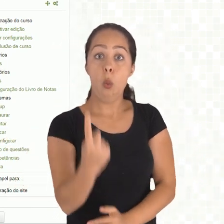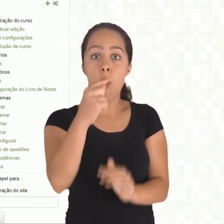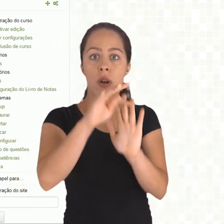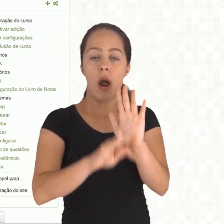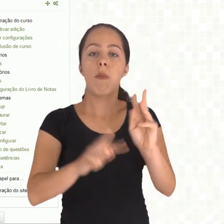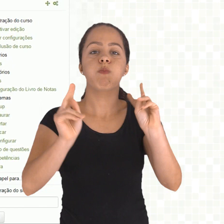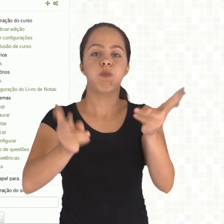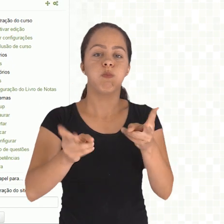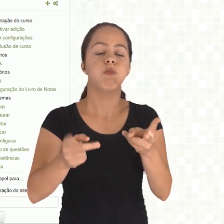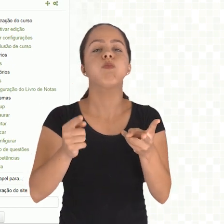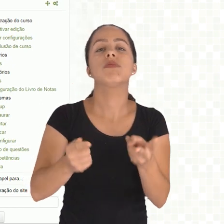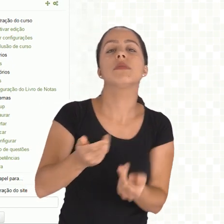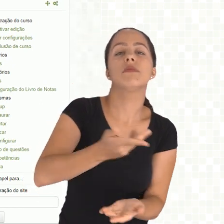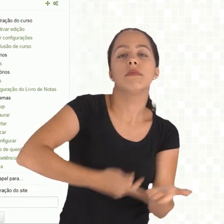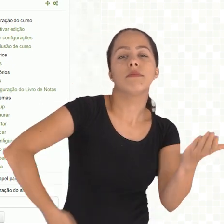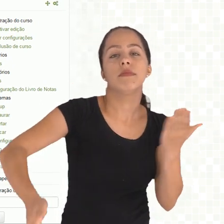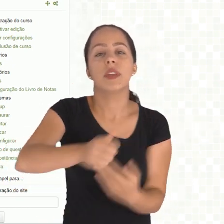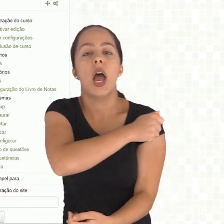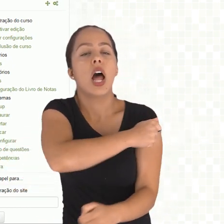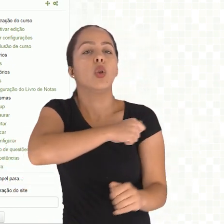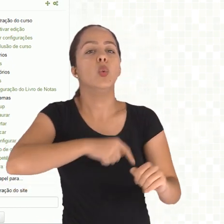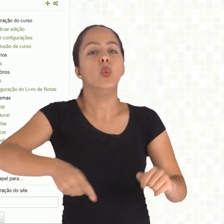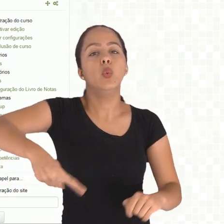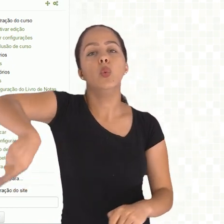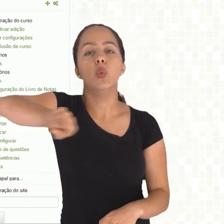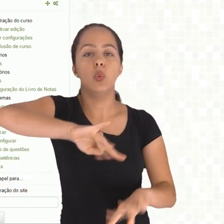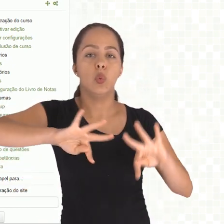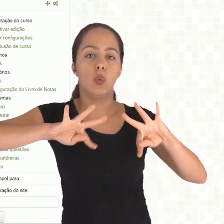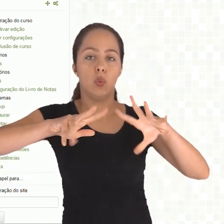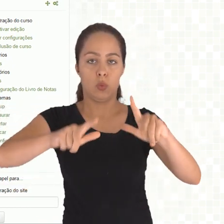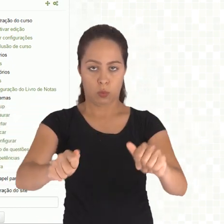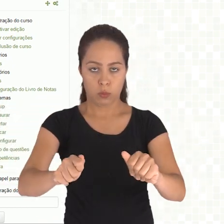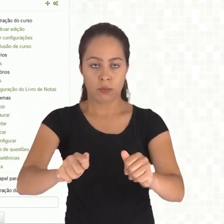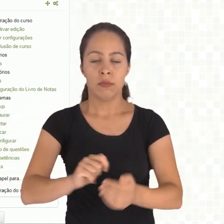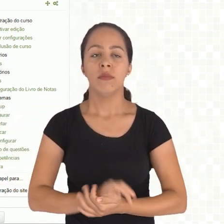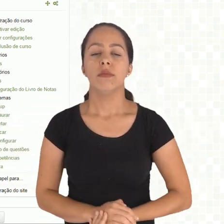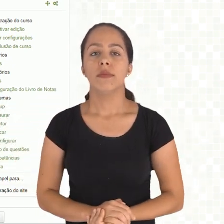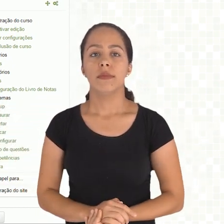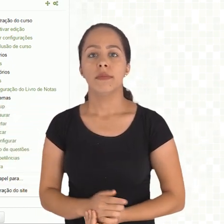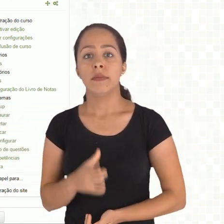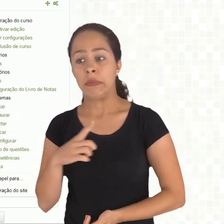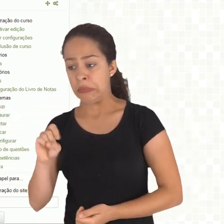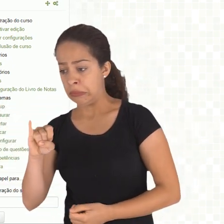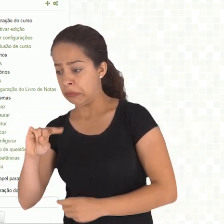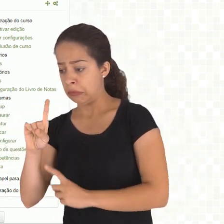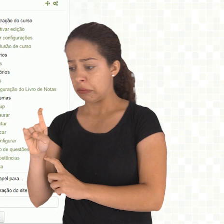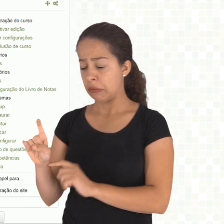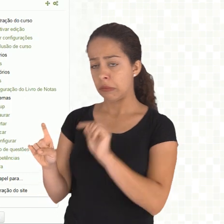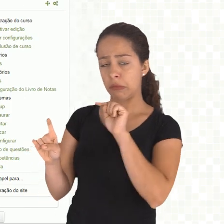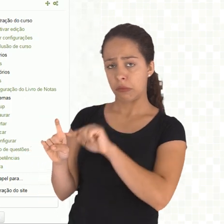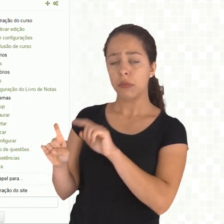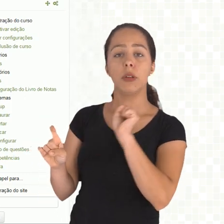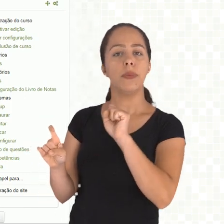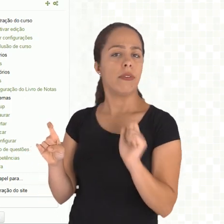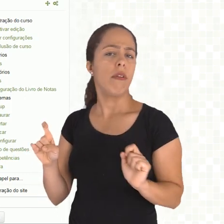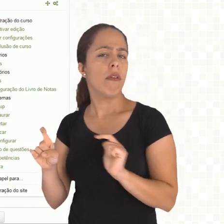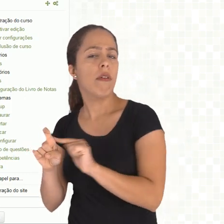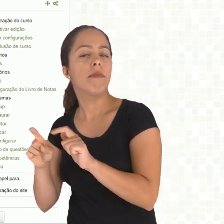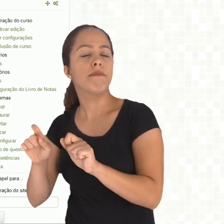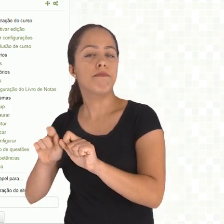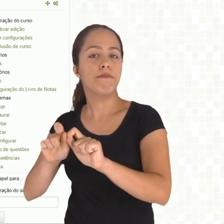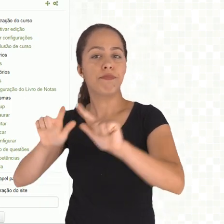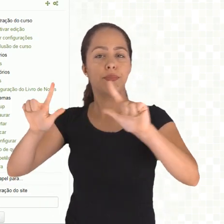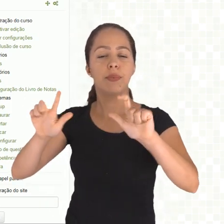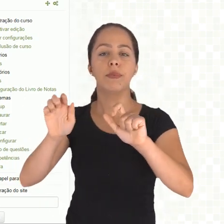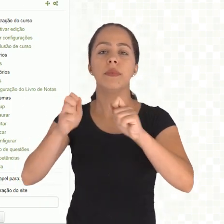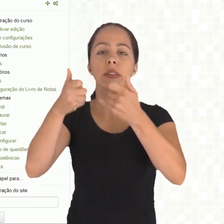sempre que você pode olhar nessas pequenas interrogações aqui, uma ajuda para poder saber o que significa cada uma dessas